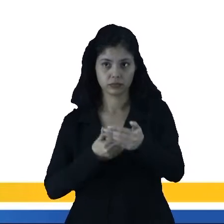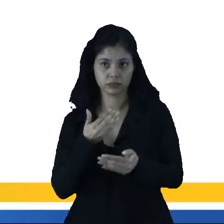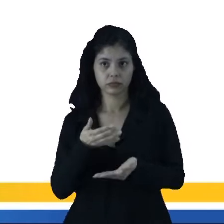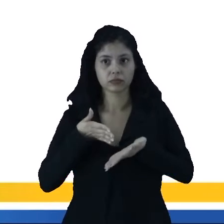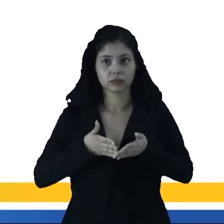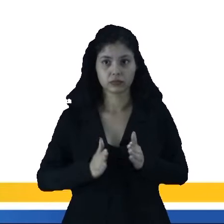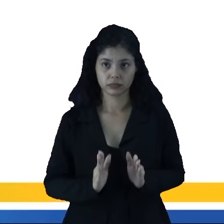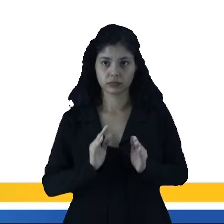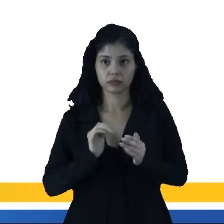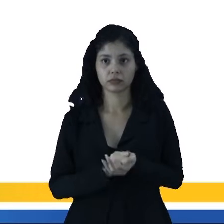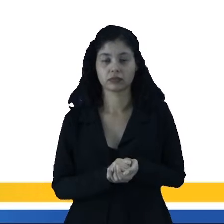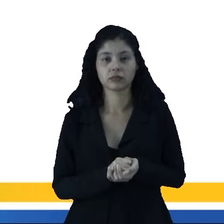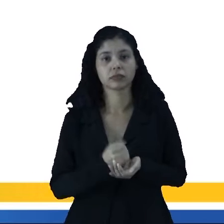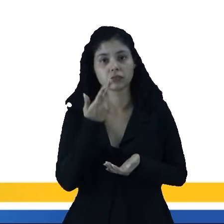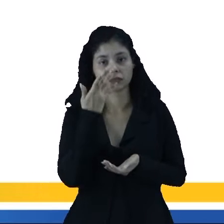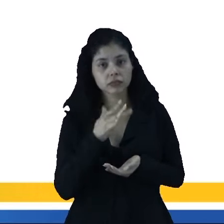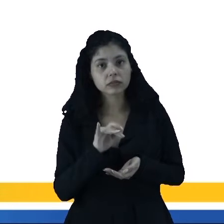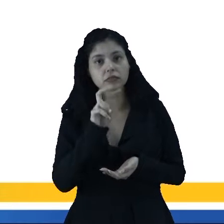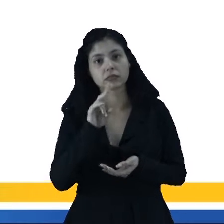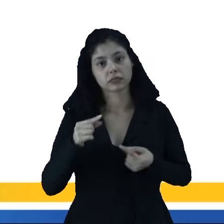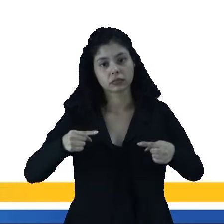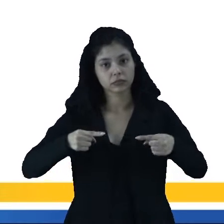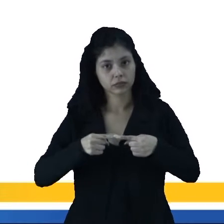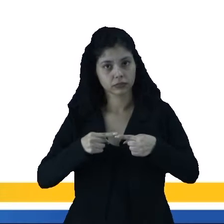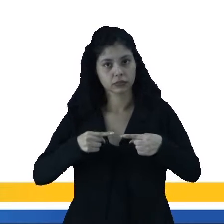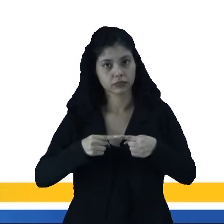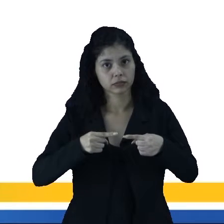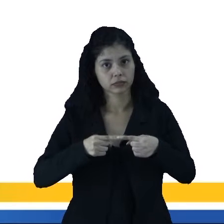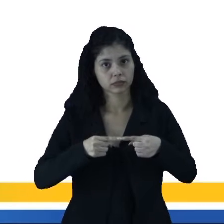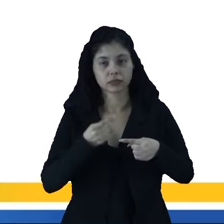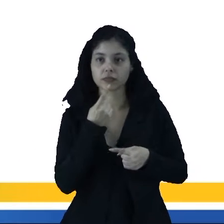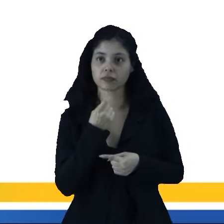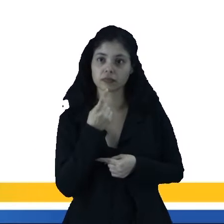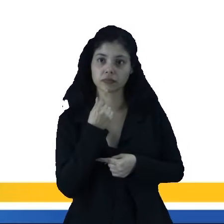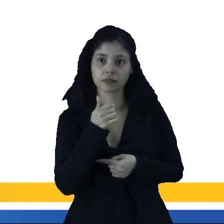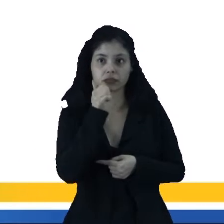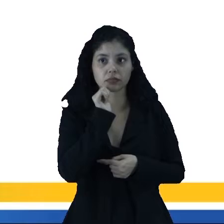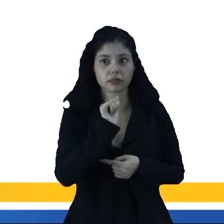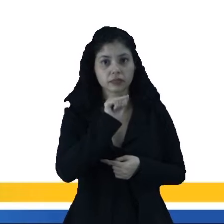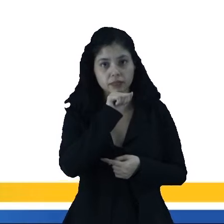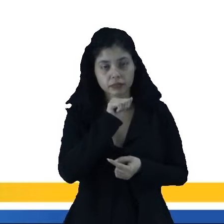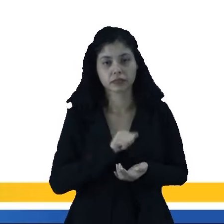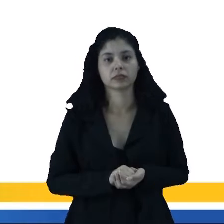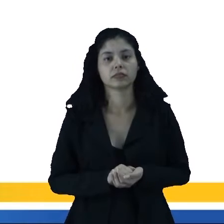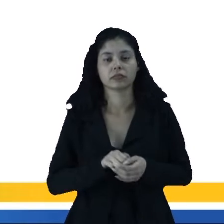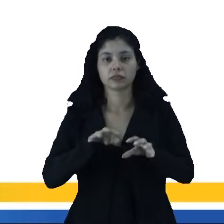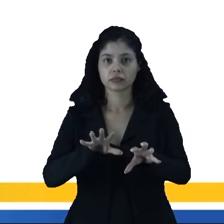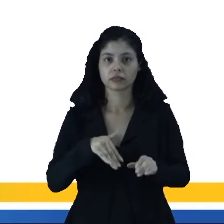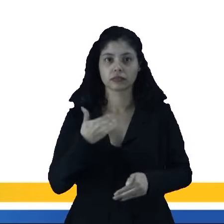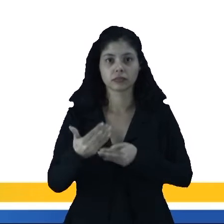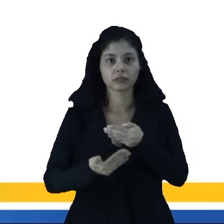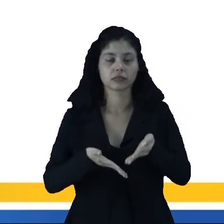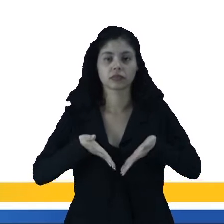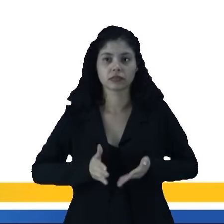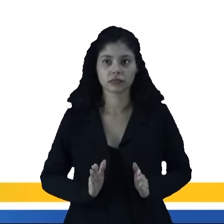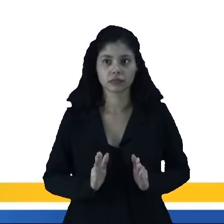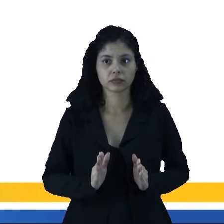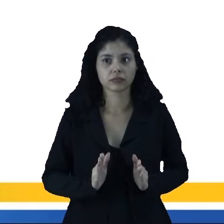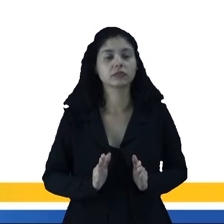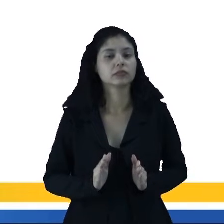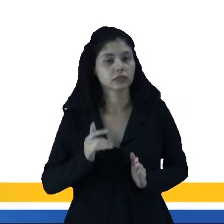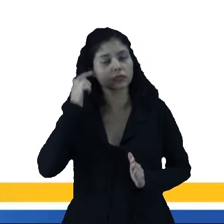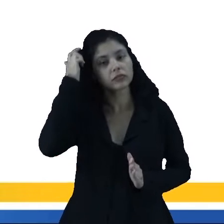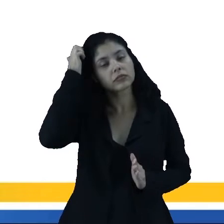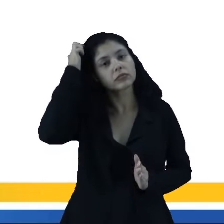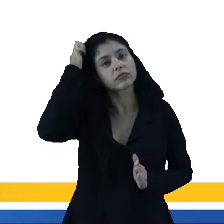a gestação que a criança vai entrar em contato com o sangue da mãe. E esse momento é durante o parto. Então, durante